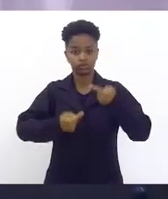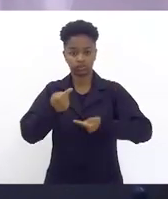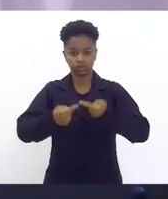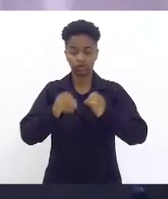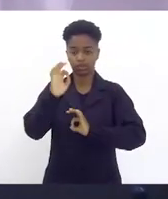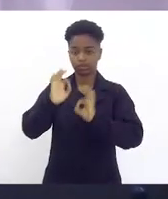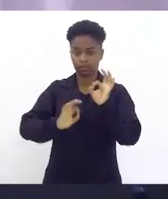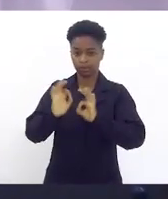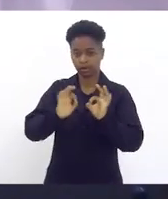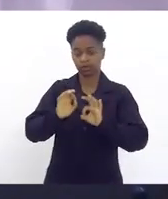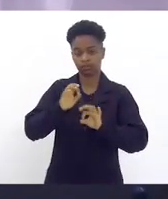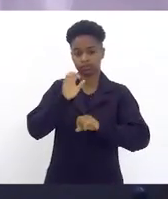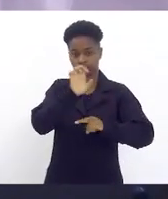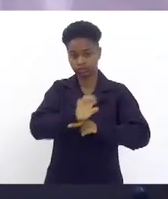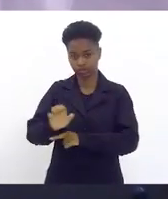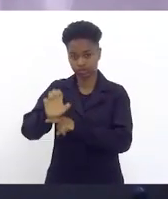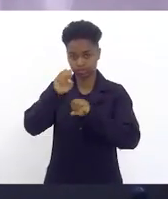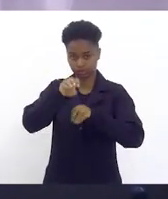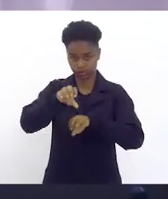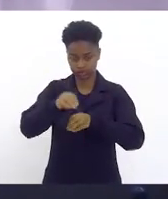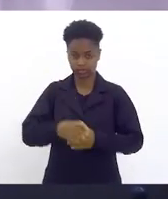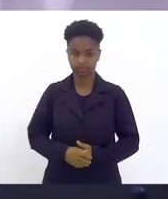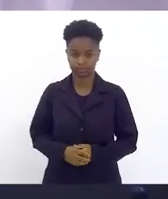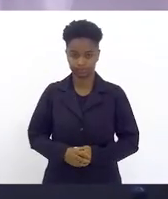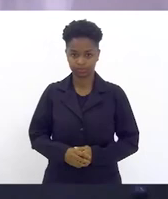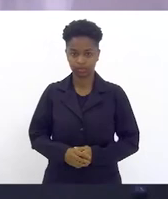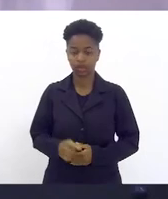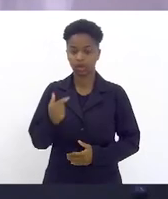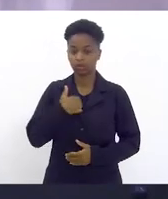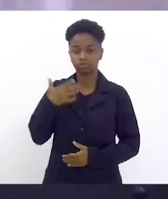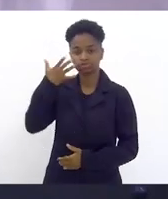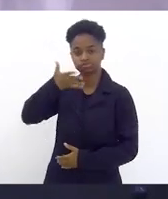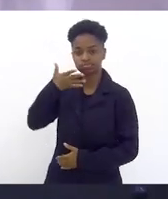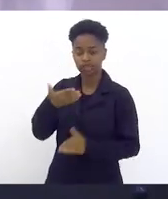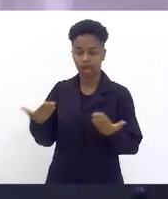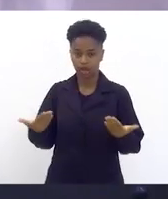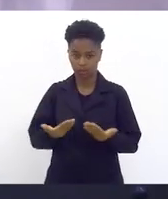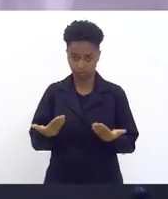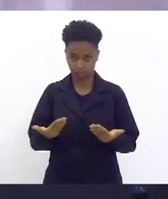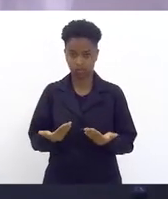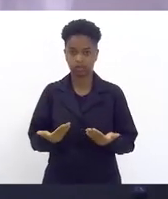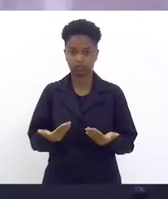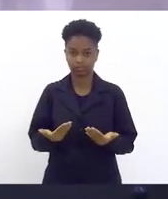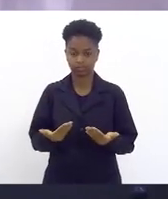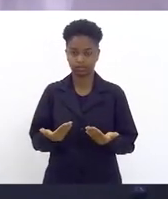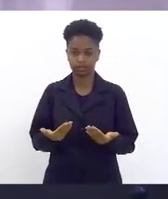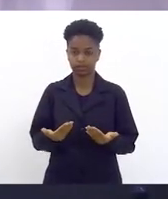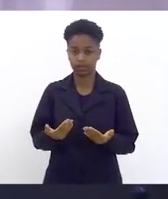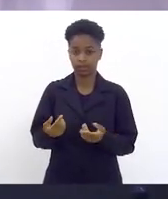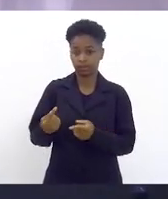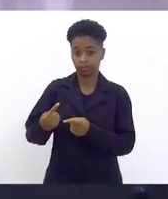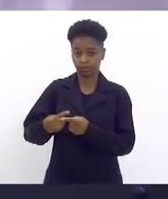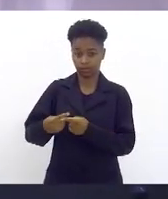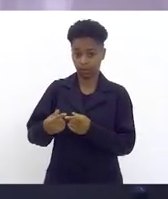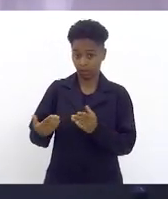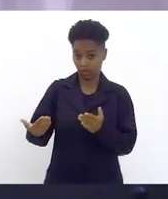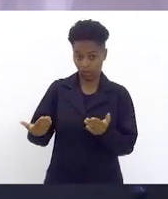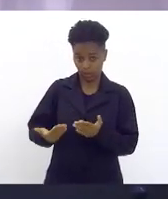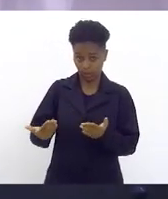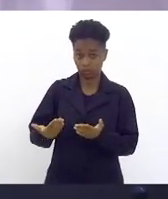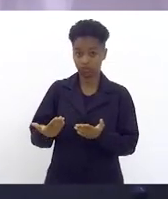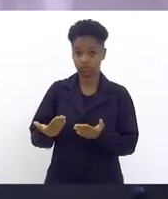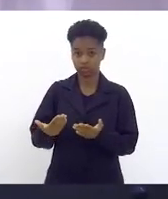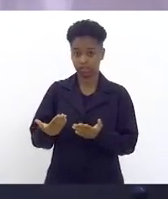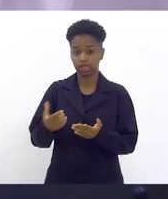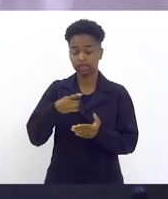Estadual de Educação e permito fazer o uso da palavra nesse momento uma vez que nesta audiência se dá